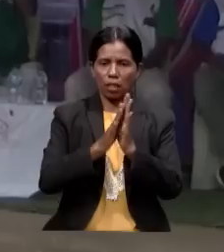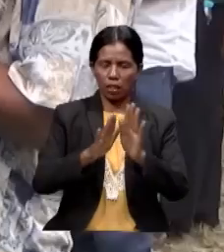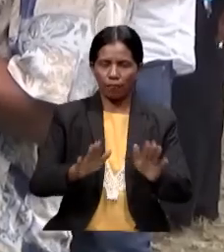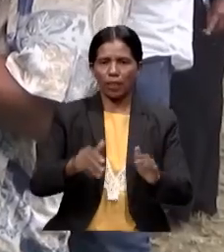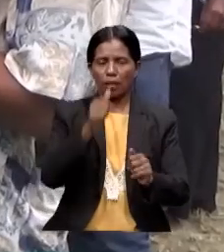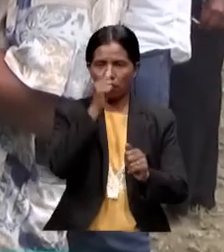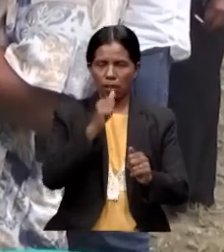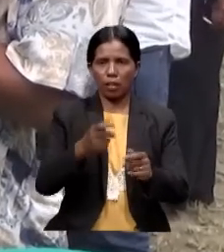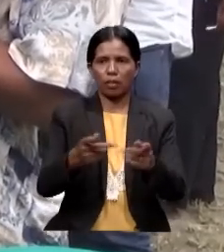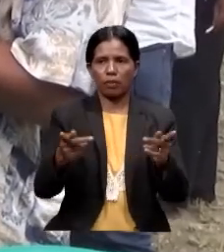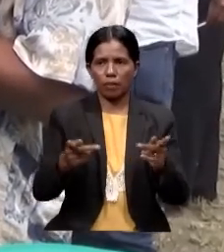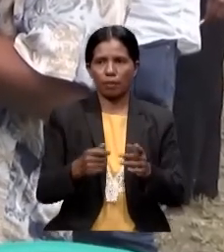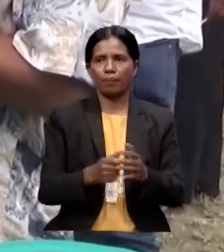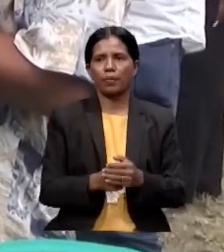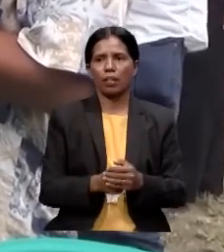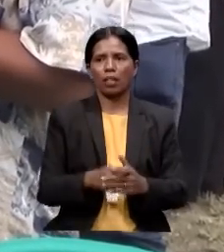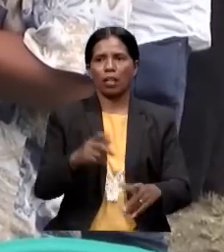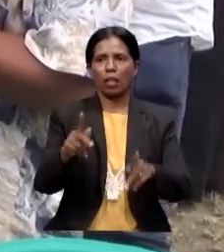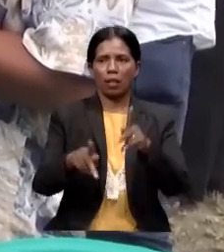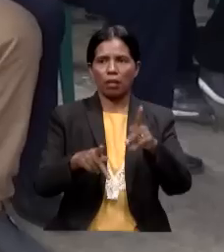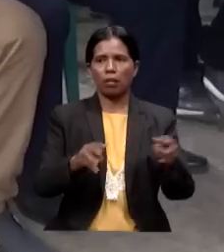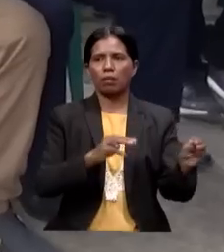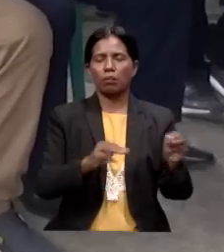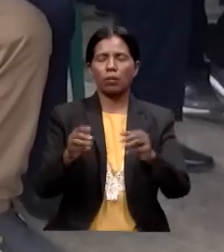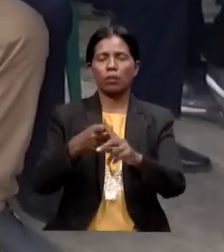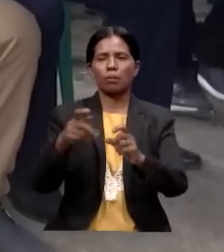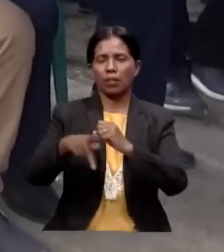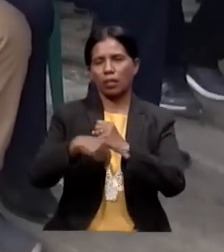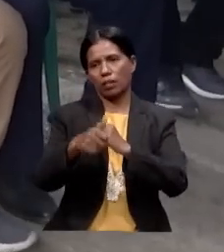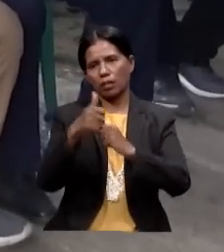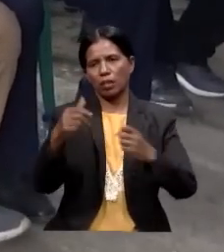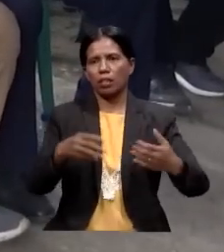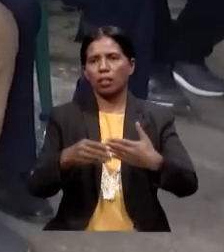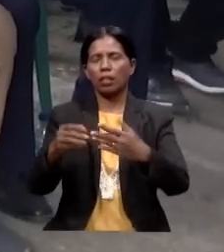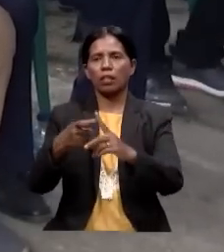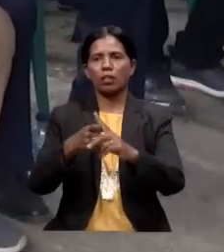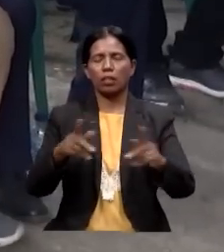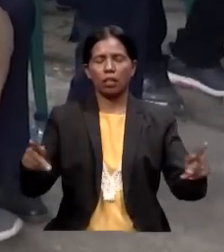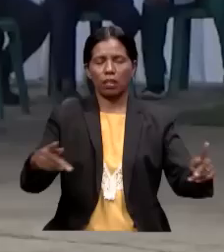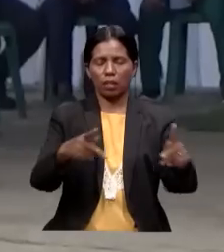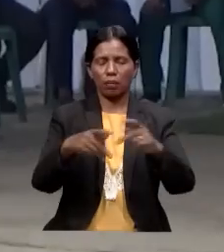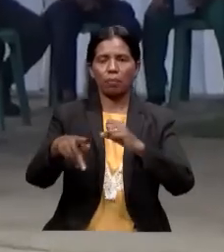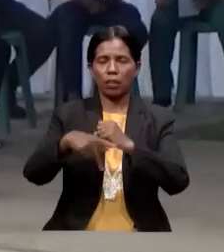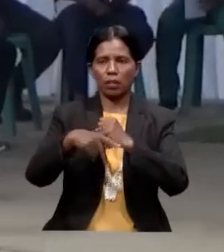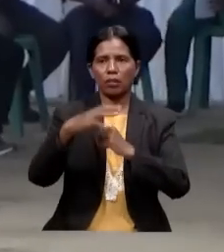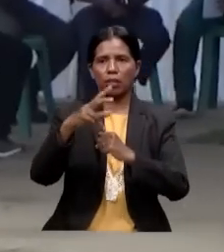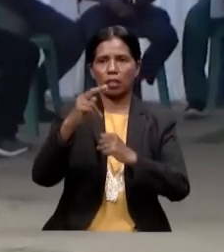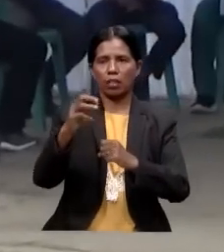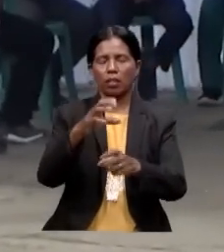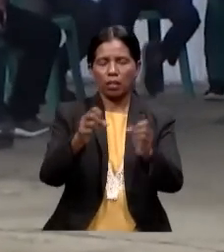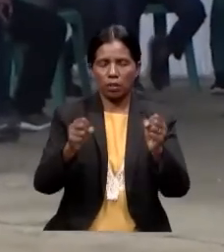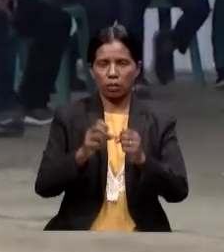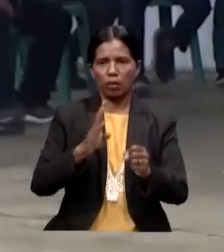Fati. Enquanto militante em Beafilia, o seu partido Selukne organiza o ciclismo está no partido Senate e a sua